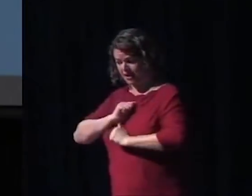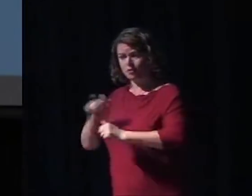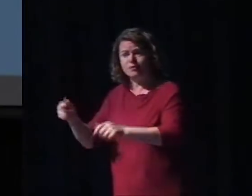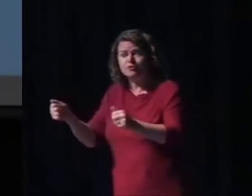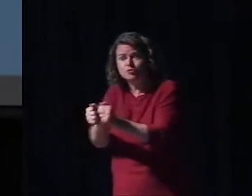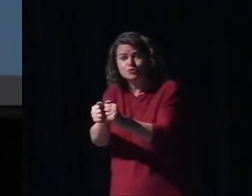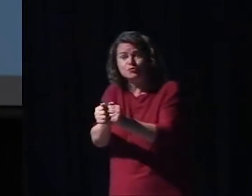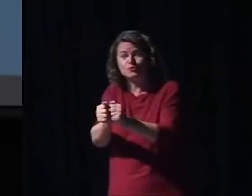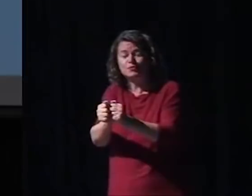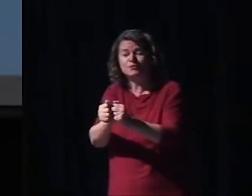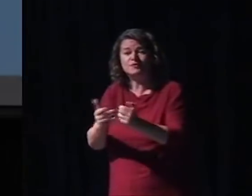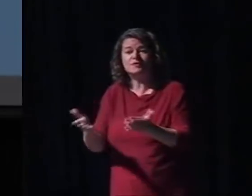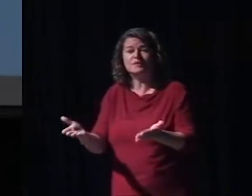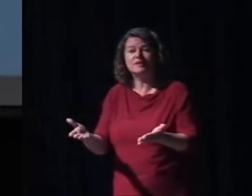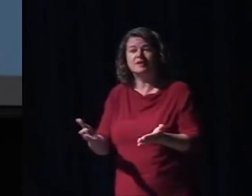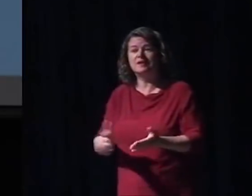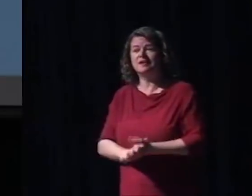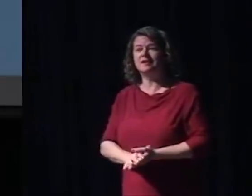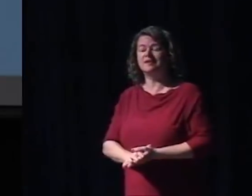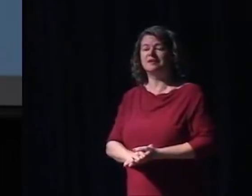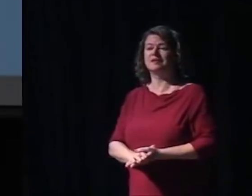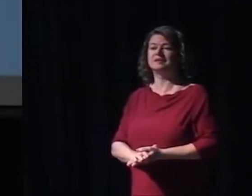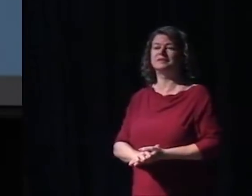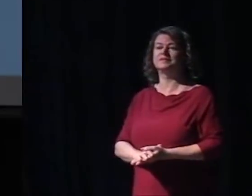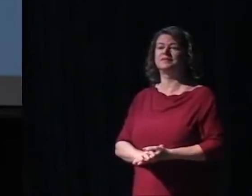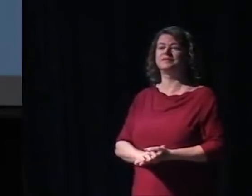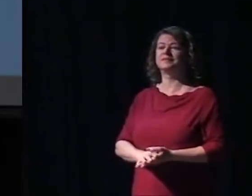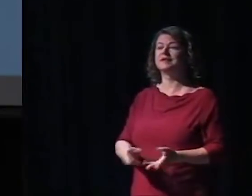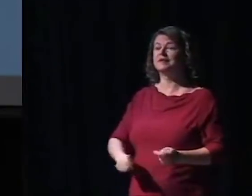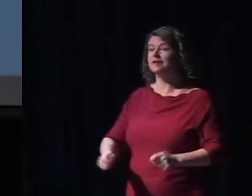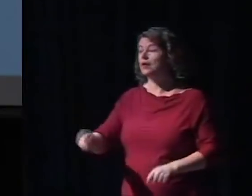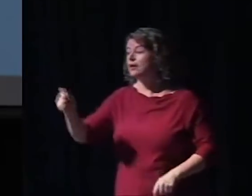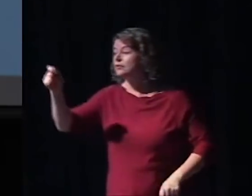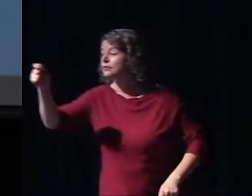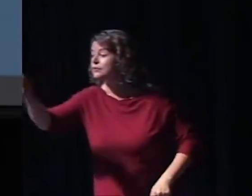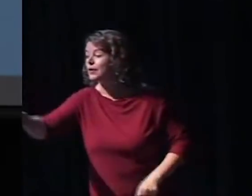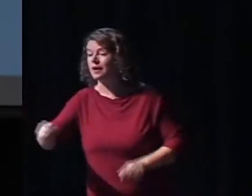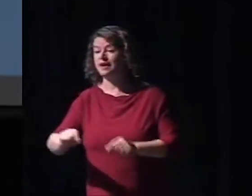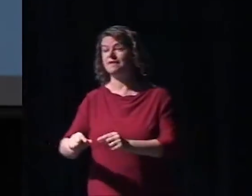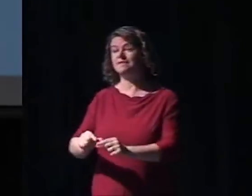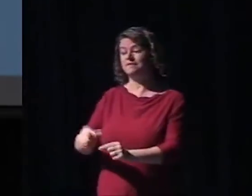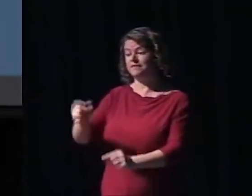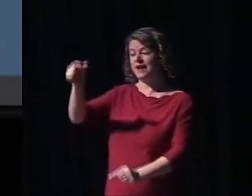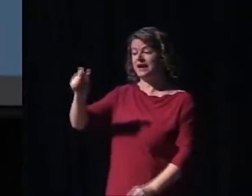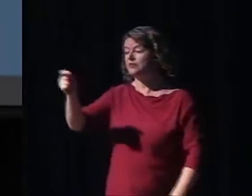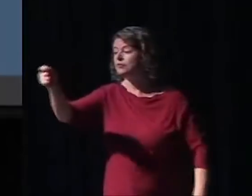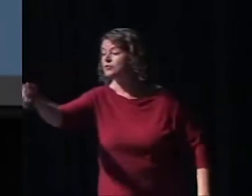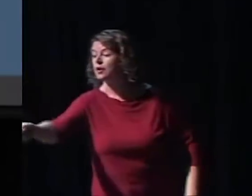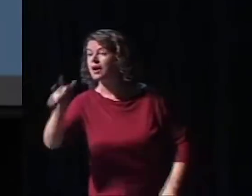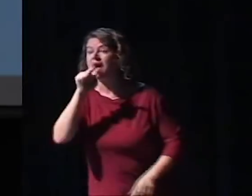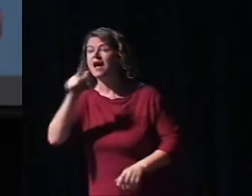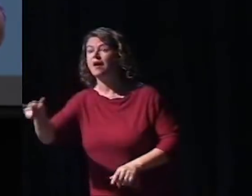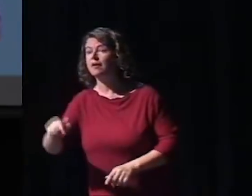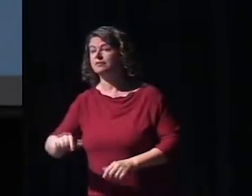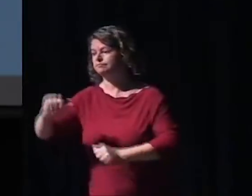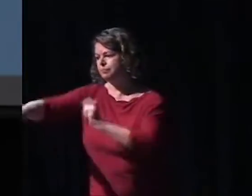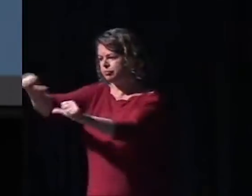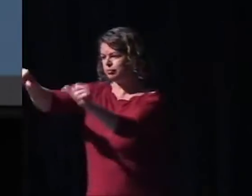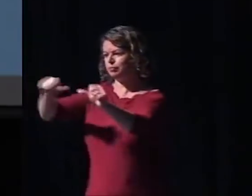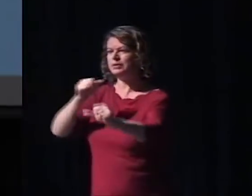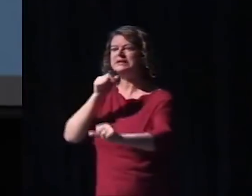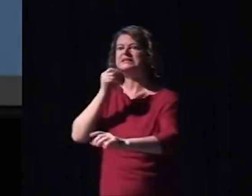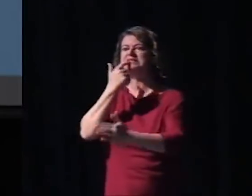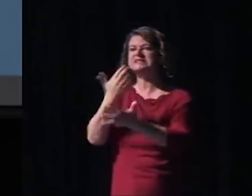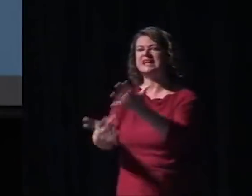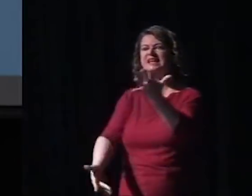Moisés fala assim, Arão, pega a vara e toca na água. Quando ele toca na água, a água vira sangue. Os três primeiros milagres, as pragas